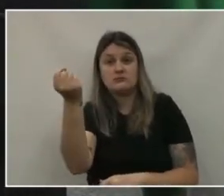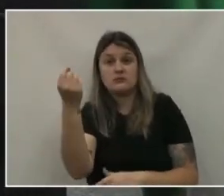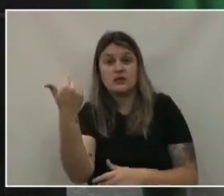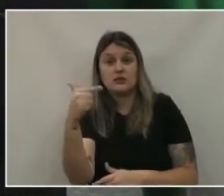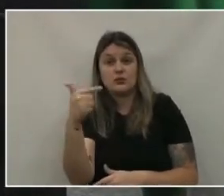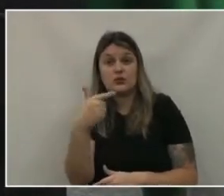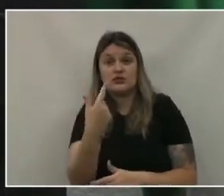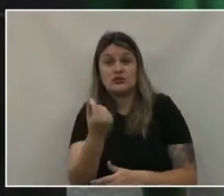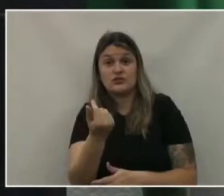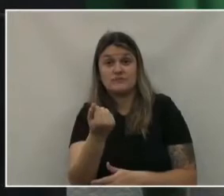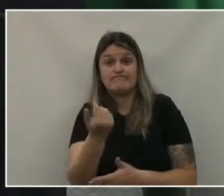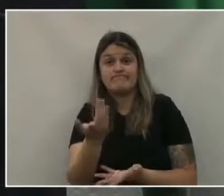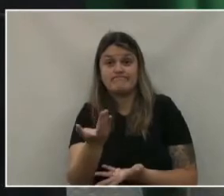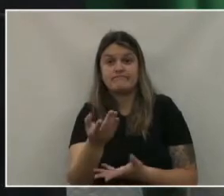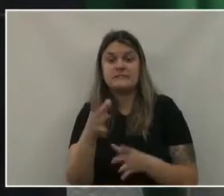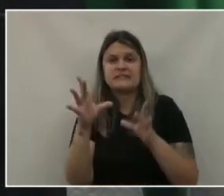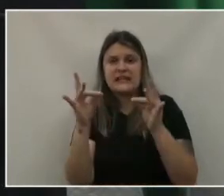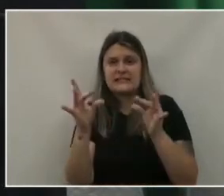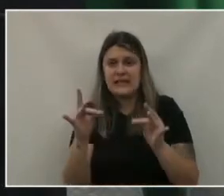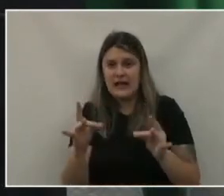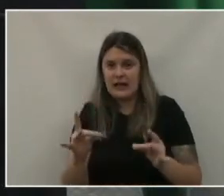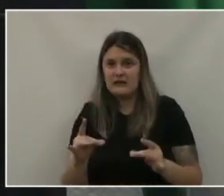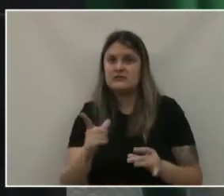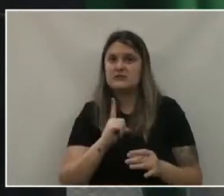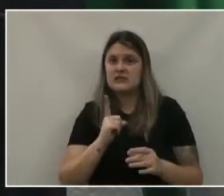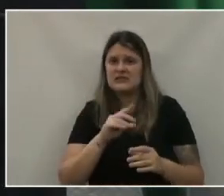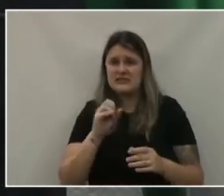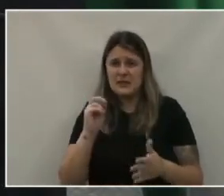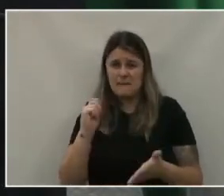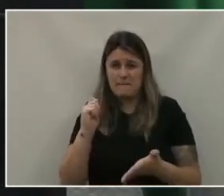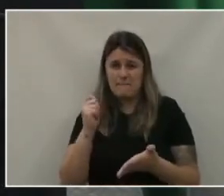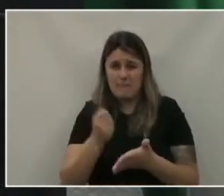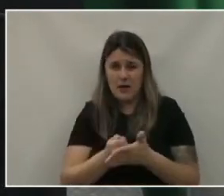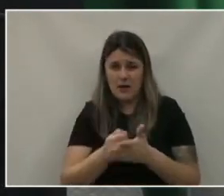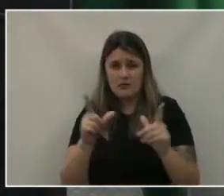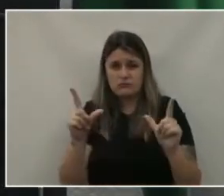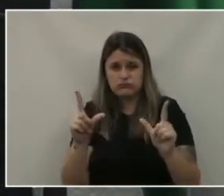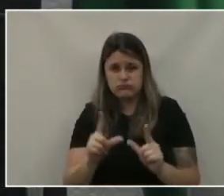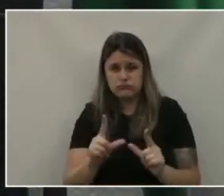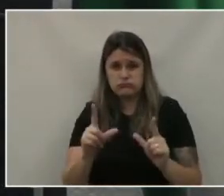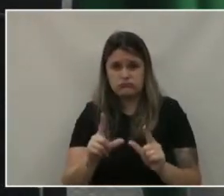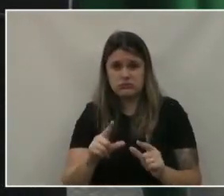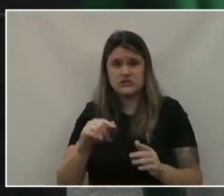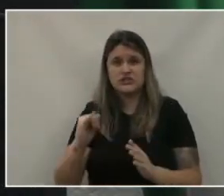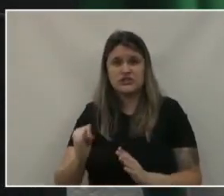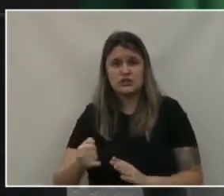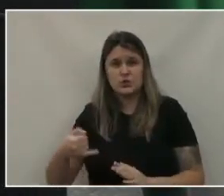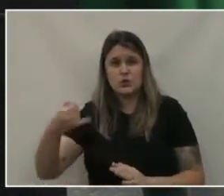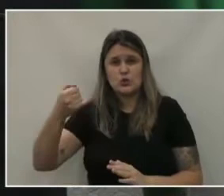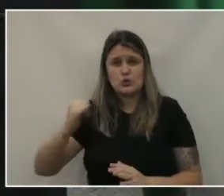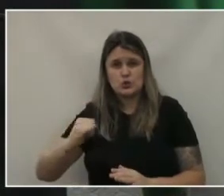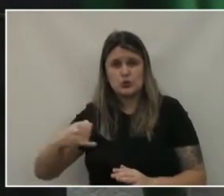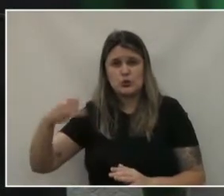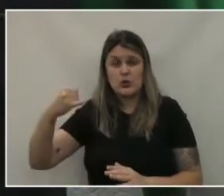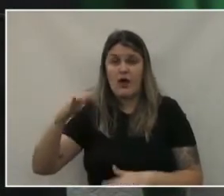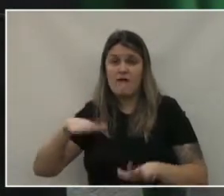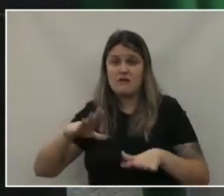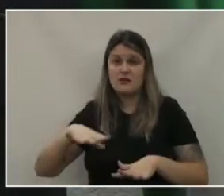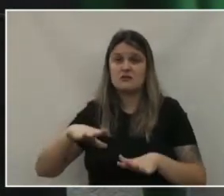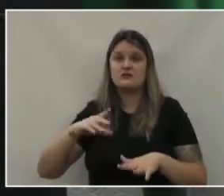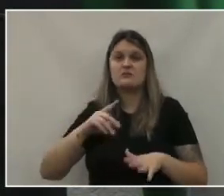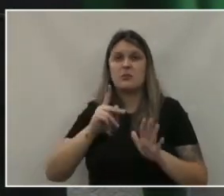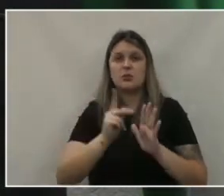detalhe seguinte é que, para amortizar isso todo ano, o que está sendo feito? Está